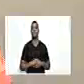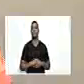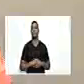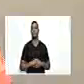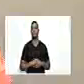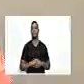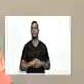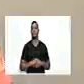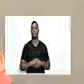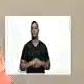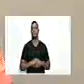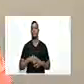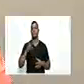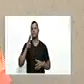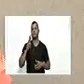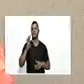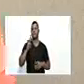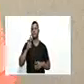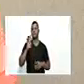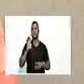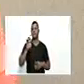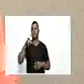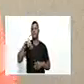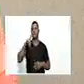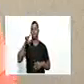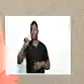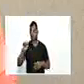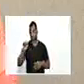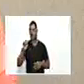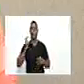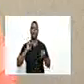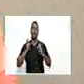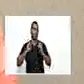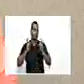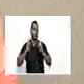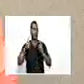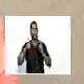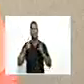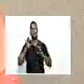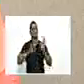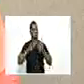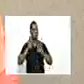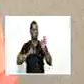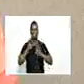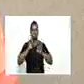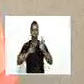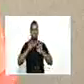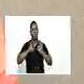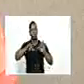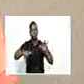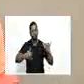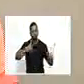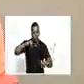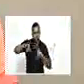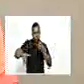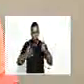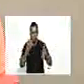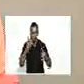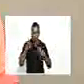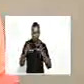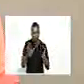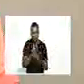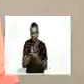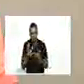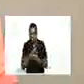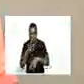eh Brenda da reunião a reunião já é um plano a respeito da reciclagem do trabalho que vai ser